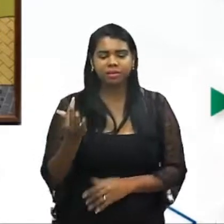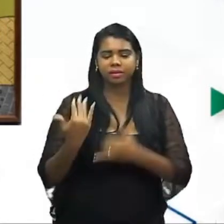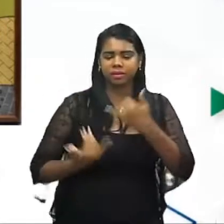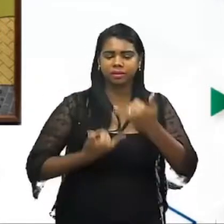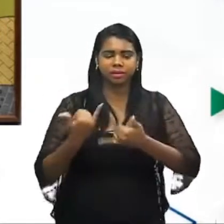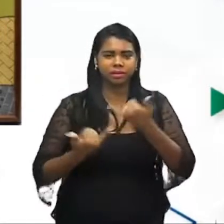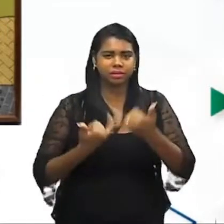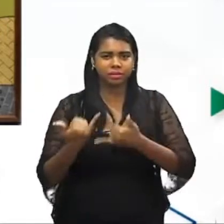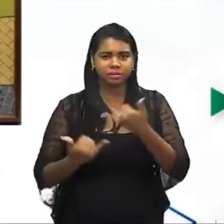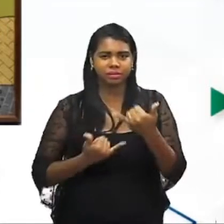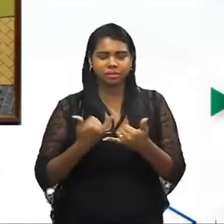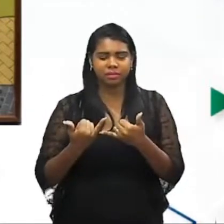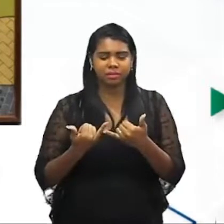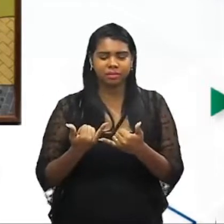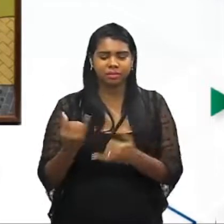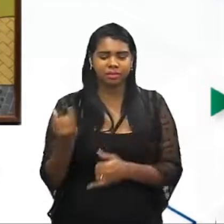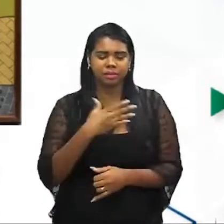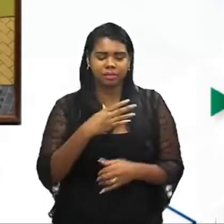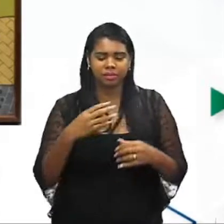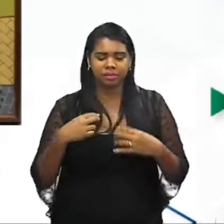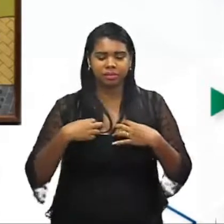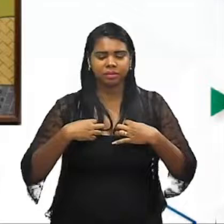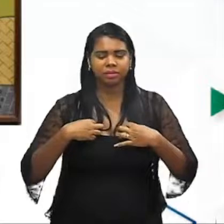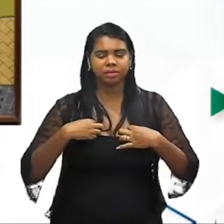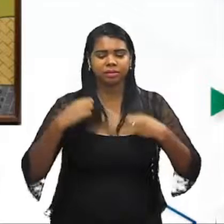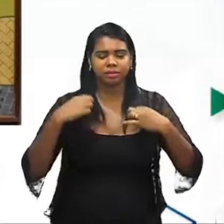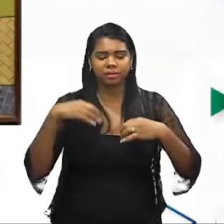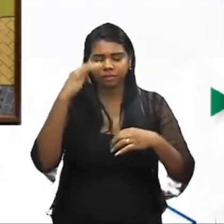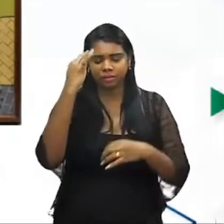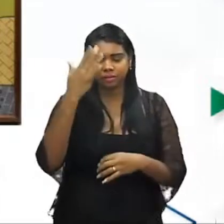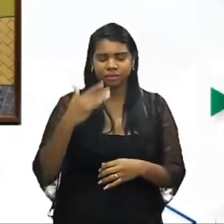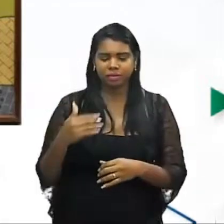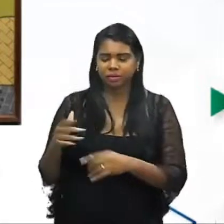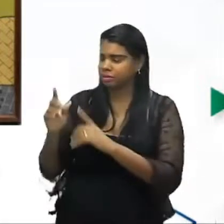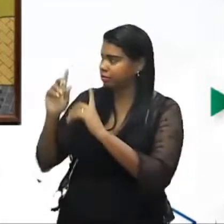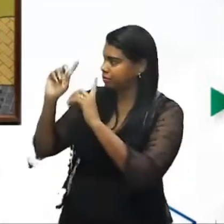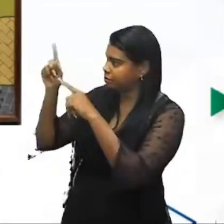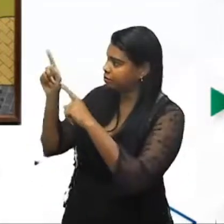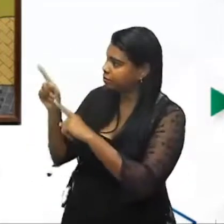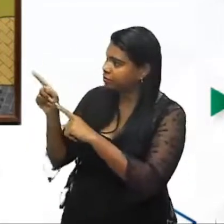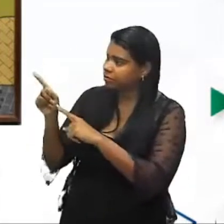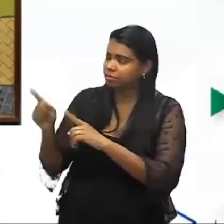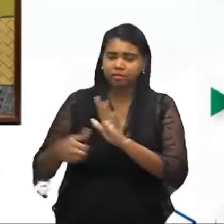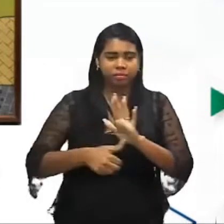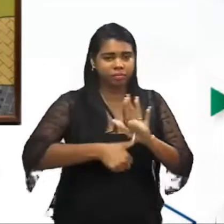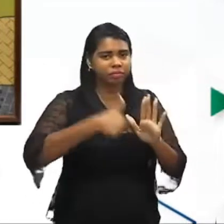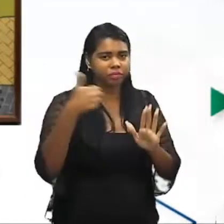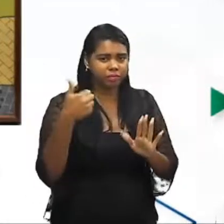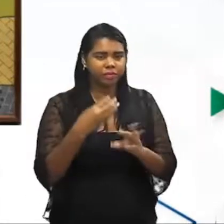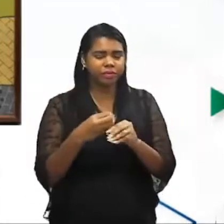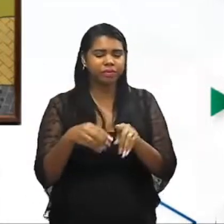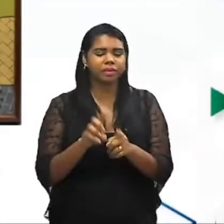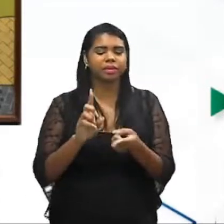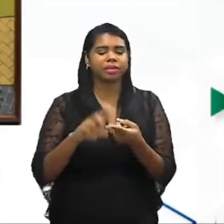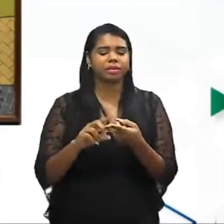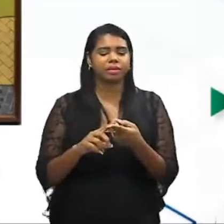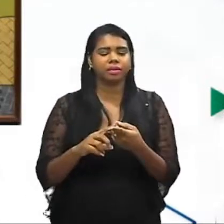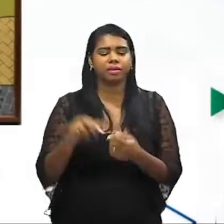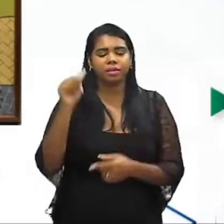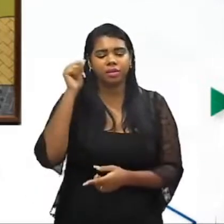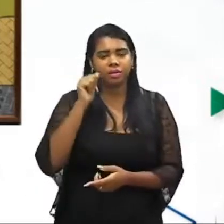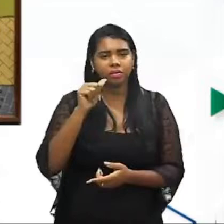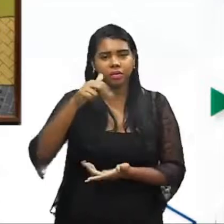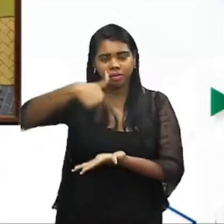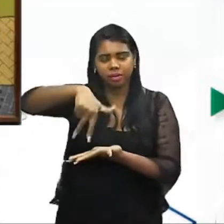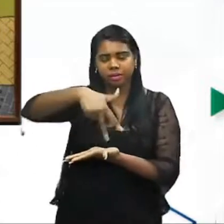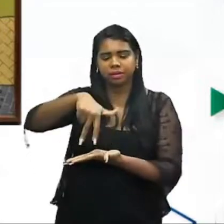dos fantasiados, né? E a primeira pessoa que está aqui mais próximo da tela seria o primeiro plantar aí uma passista de